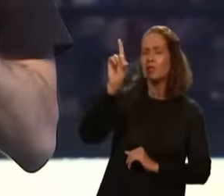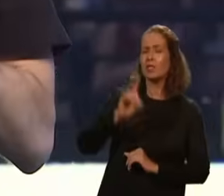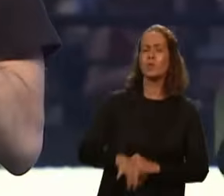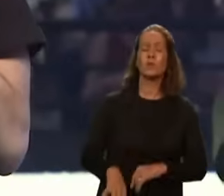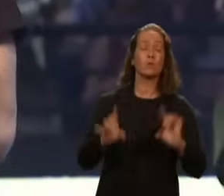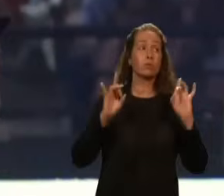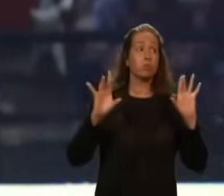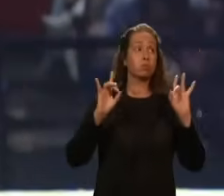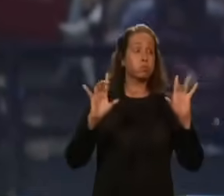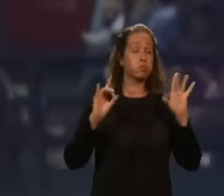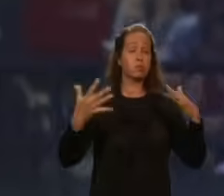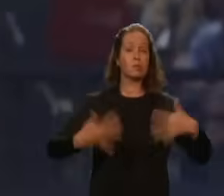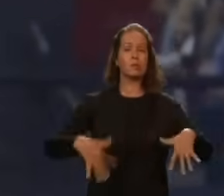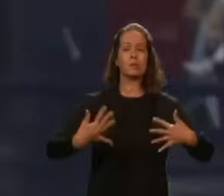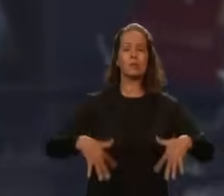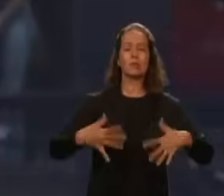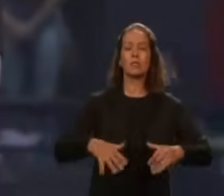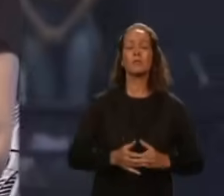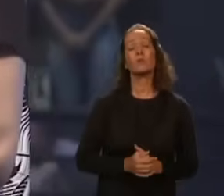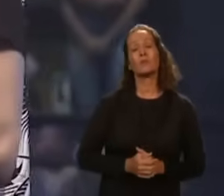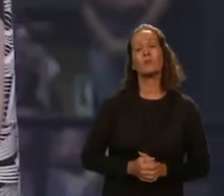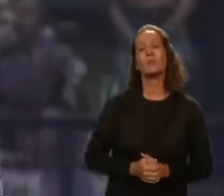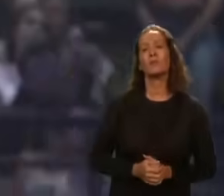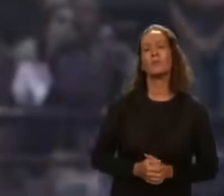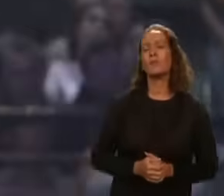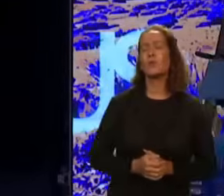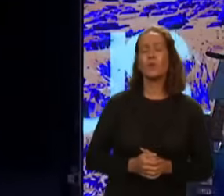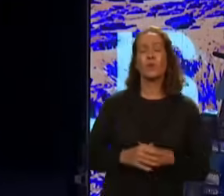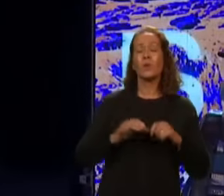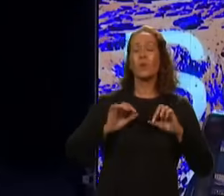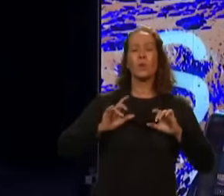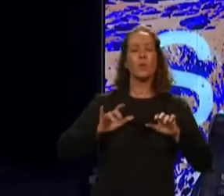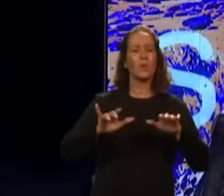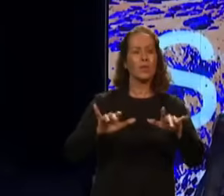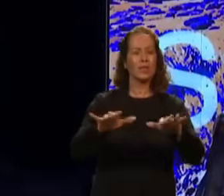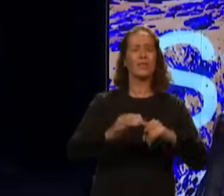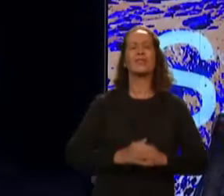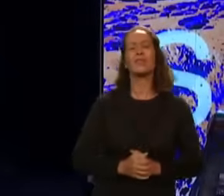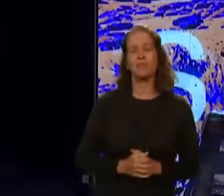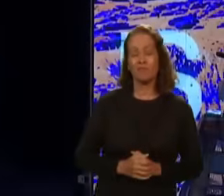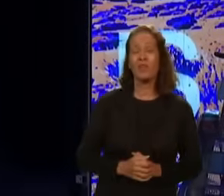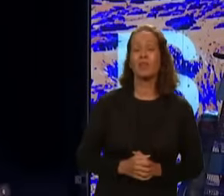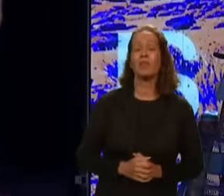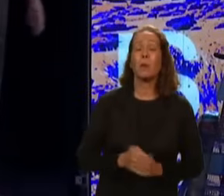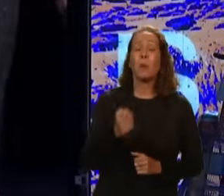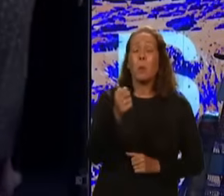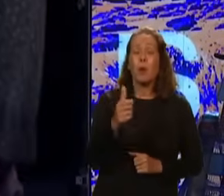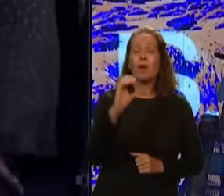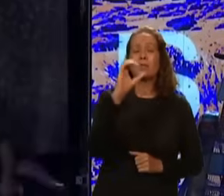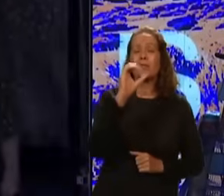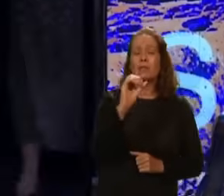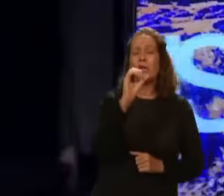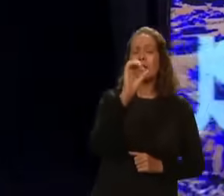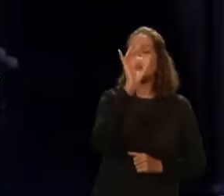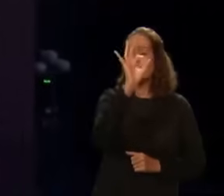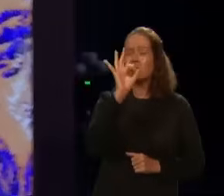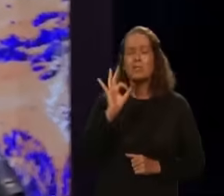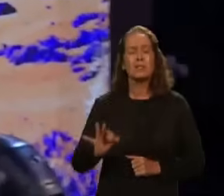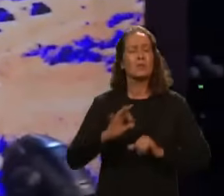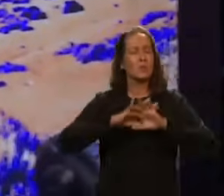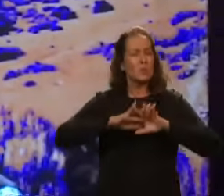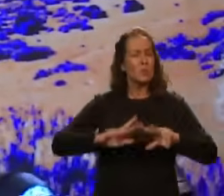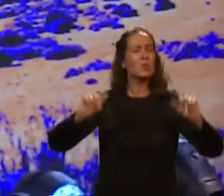muito crente, vivendo um câncer, praticamente zero chance de cura. Mas o homem é